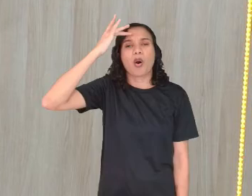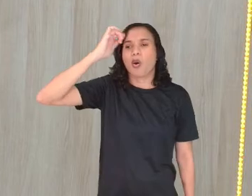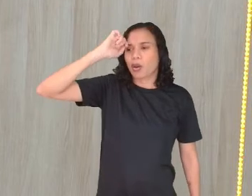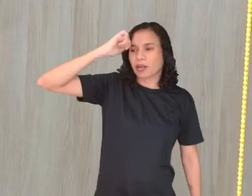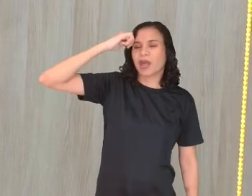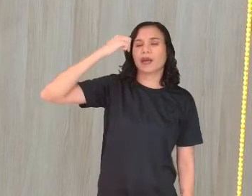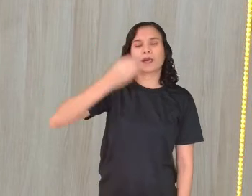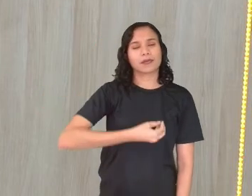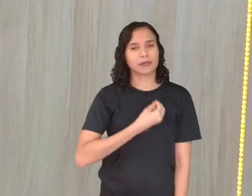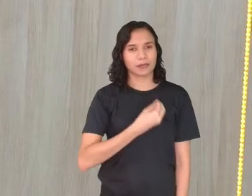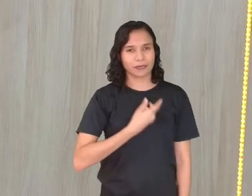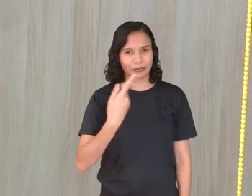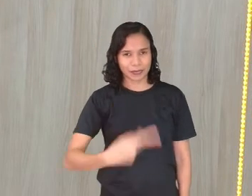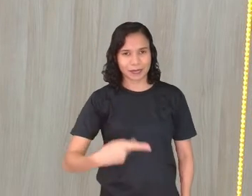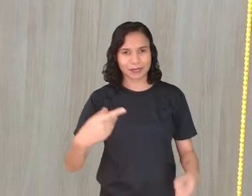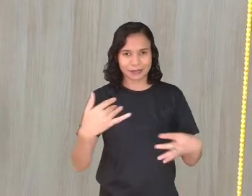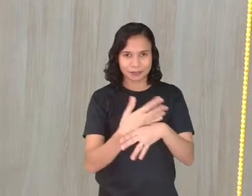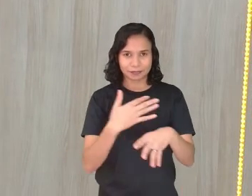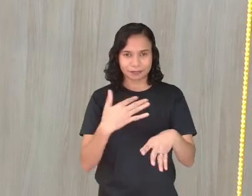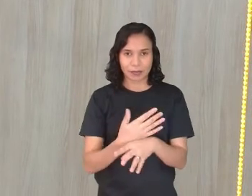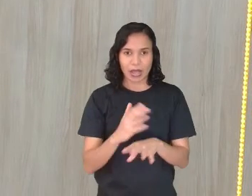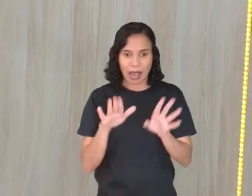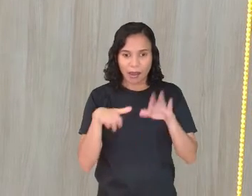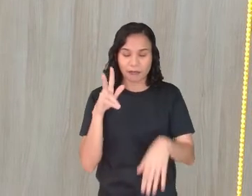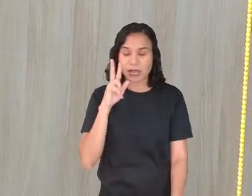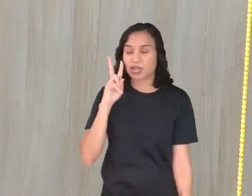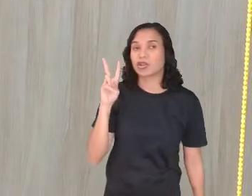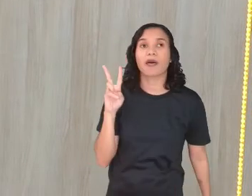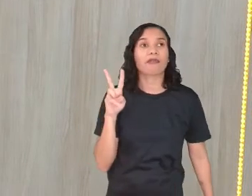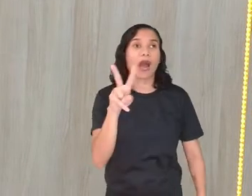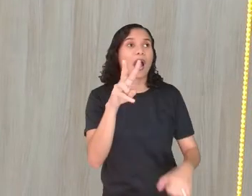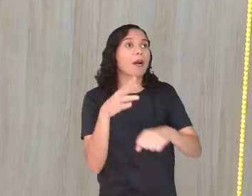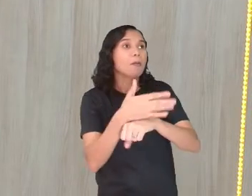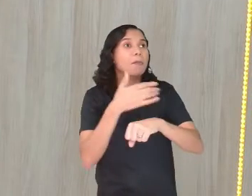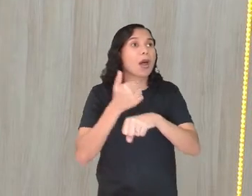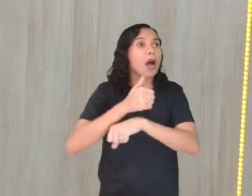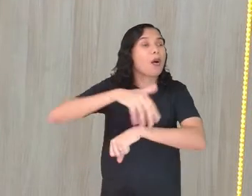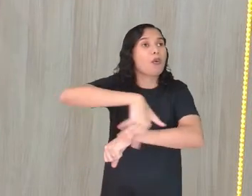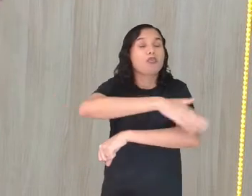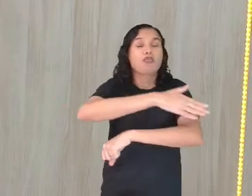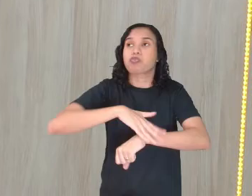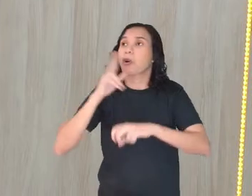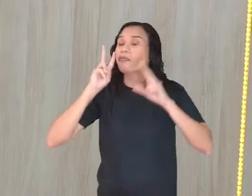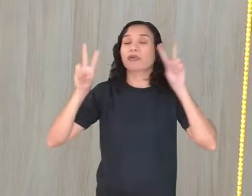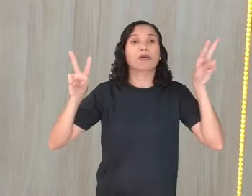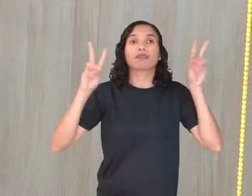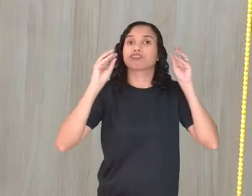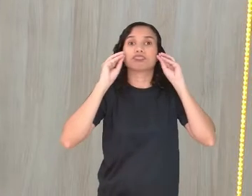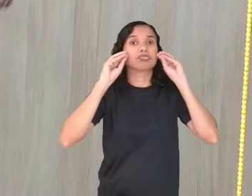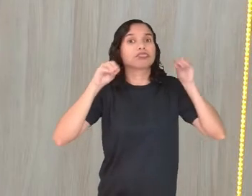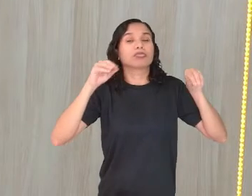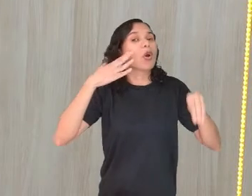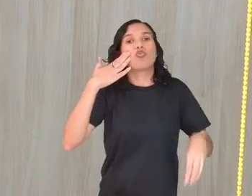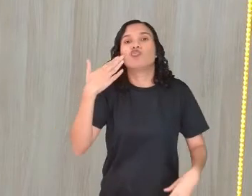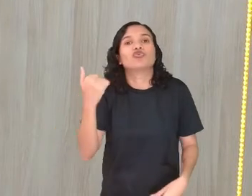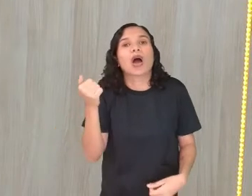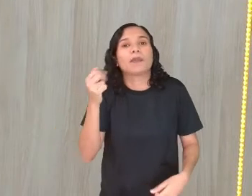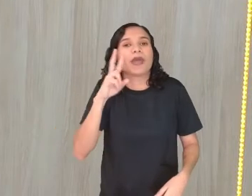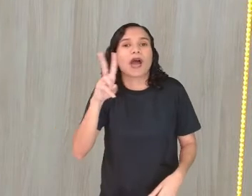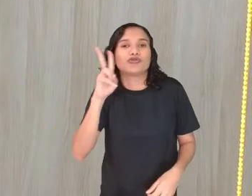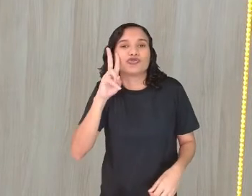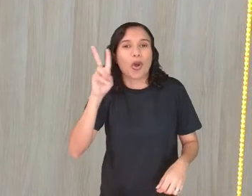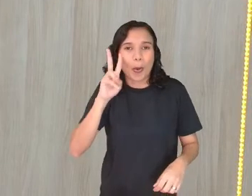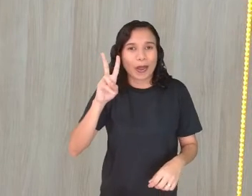viveram aqui na nossa cidade, que a gente muitas vezes passa pelas praças, pelas ruas, monumentos e nem sabe, né, que